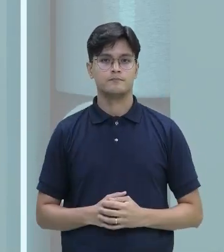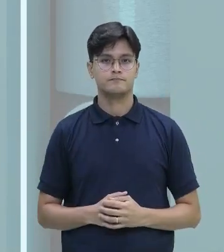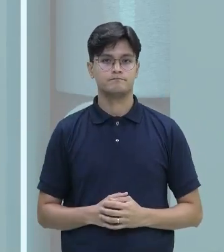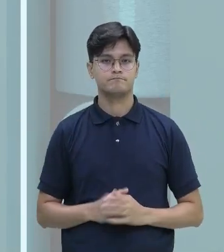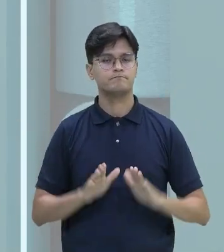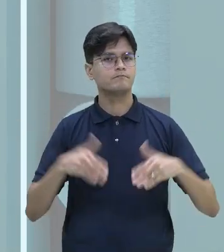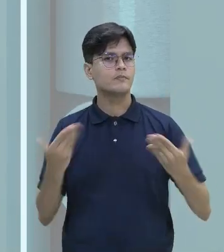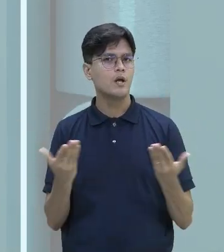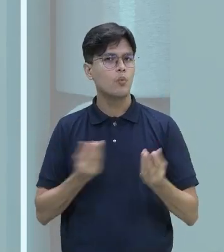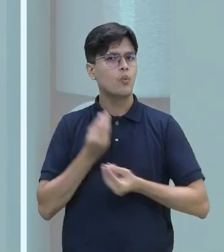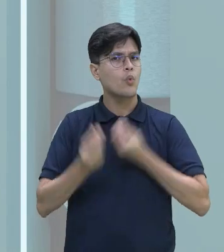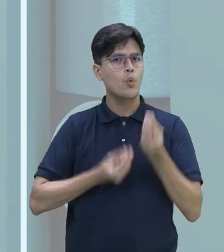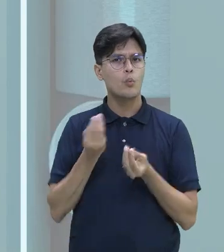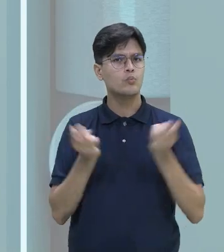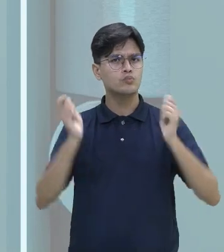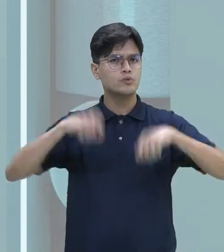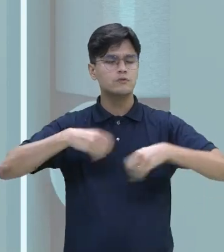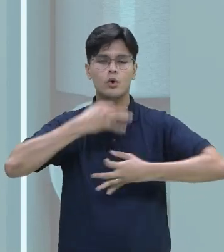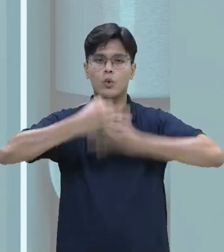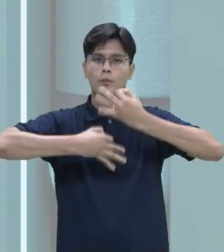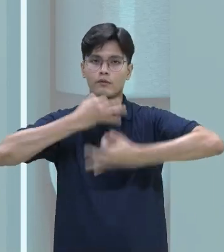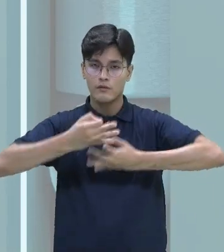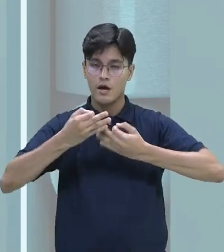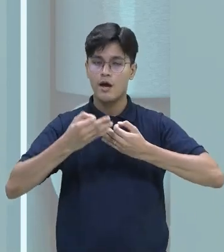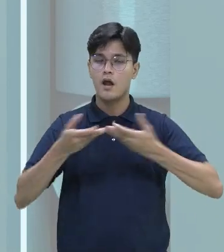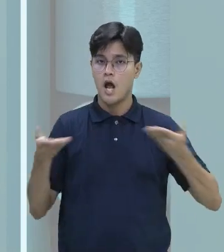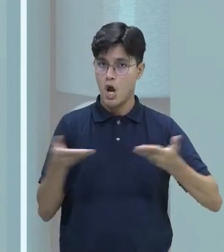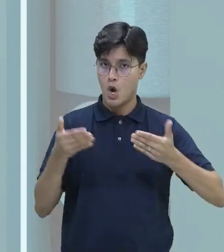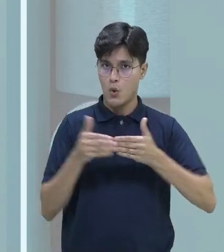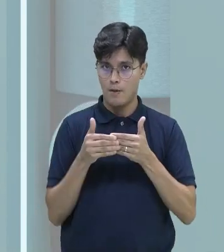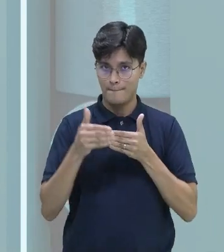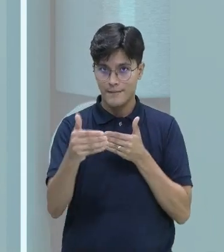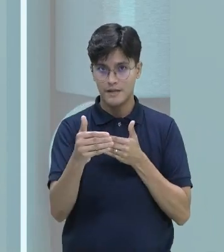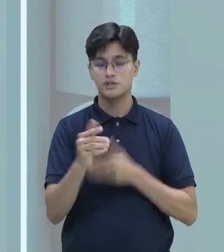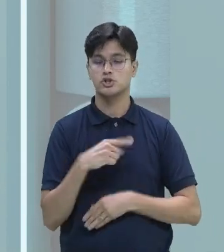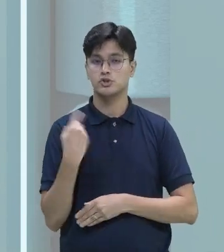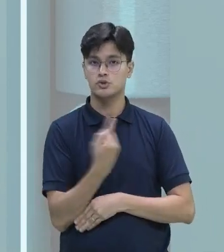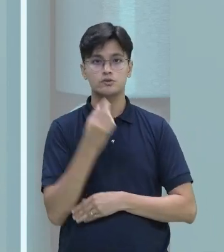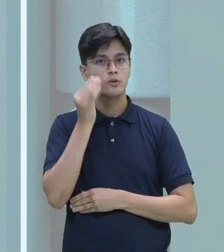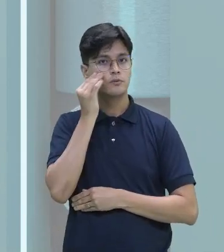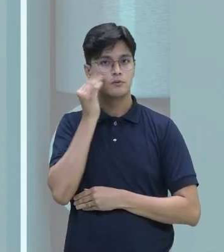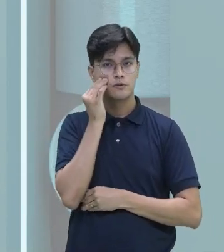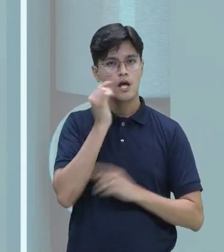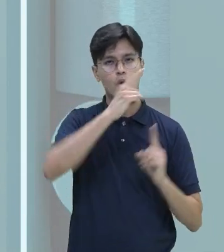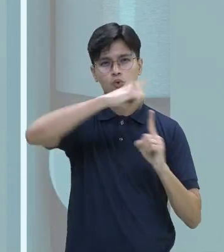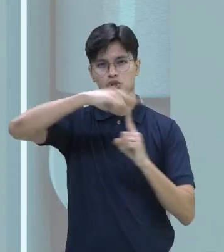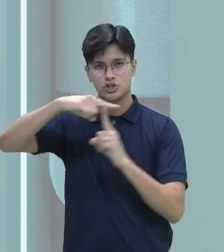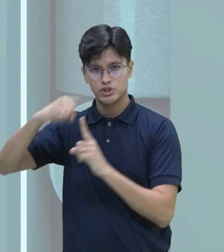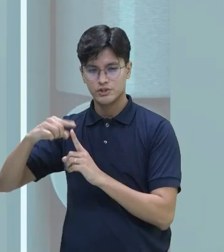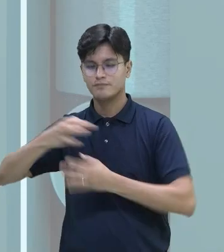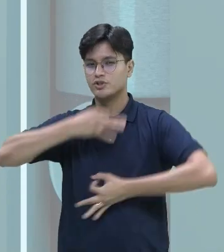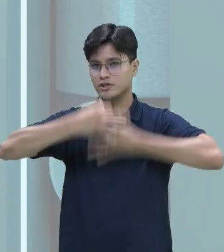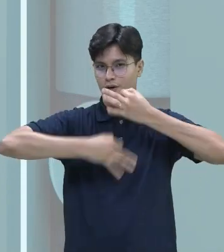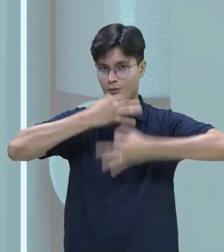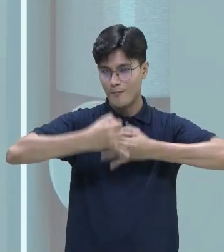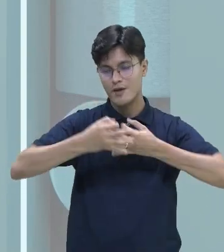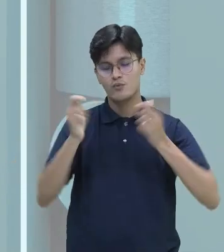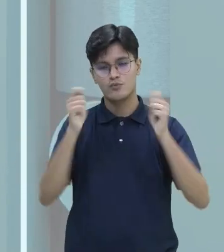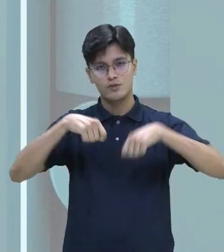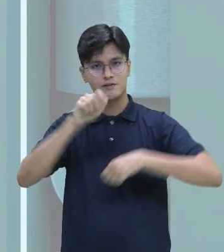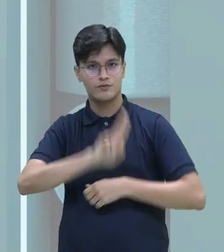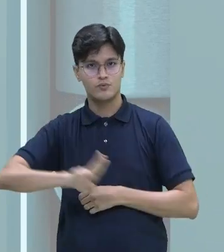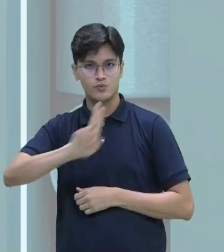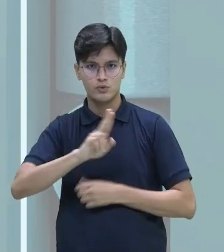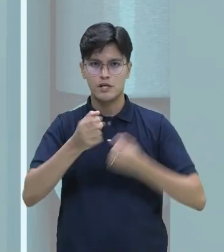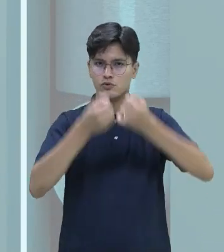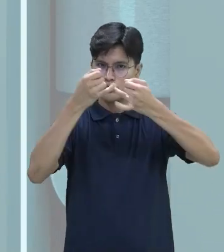eu posso argumentar? Então, a partir de agora, nós vamos observar os tipos de argumento que eu posso utilizar, explicando cada